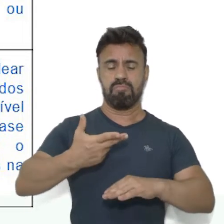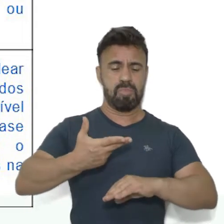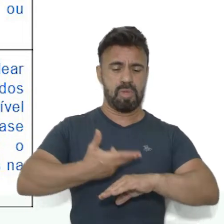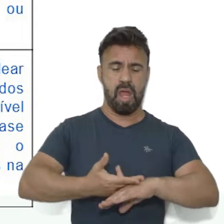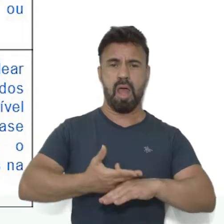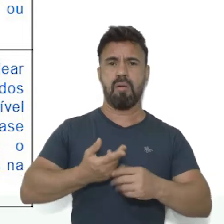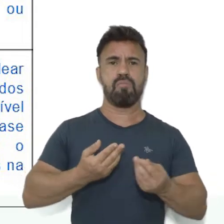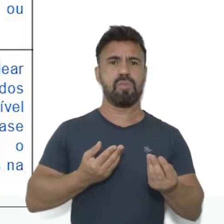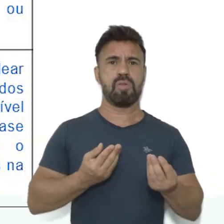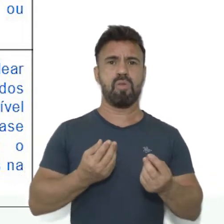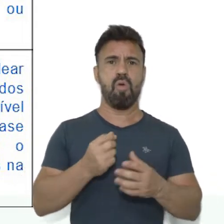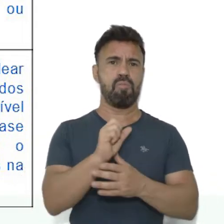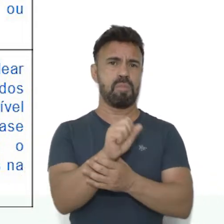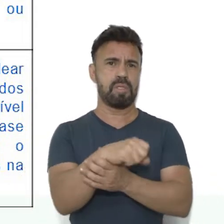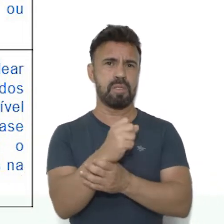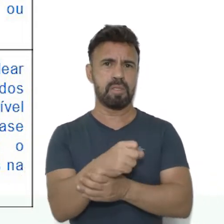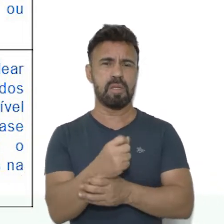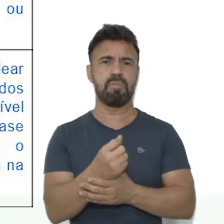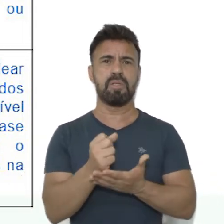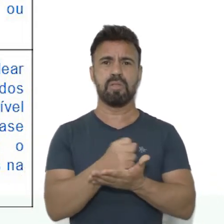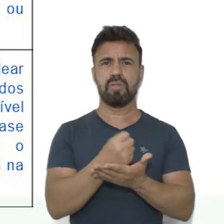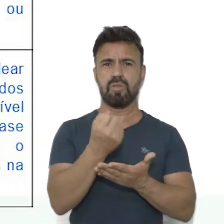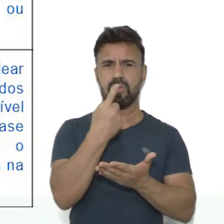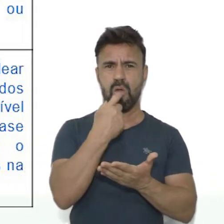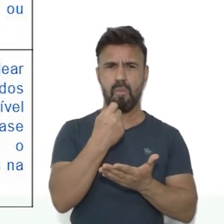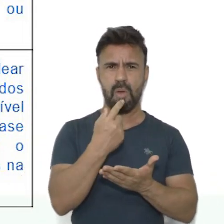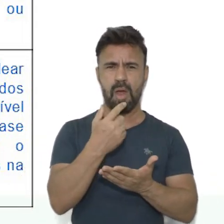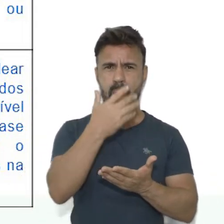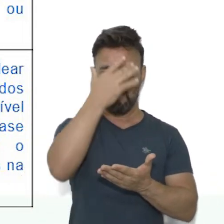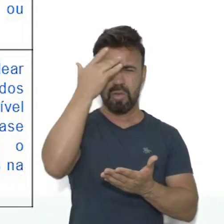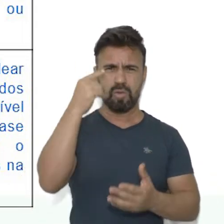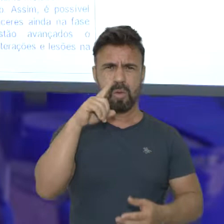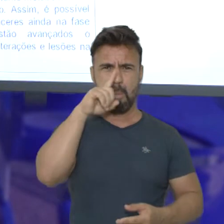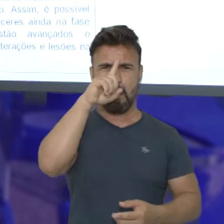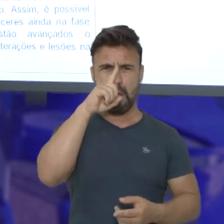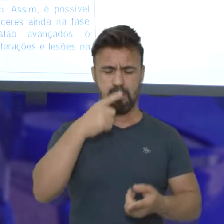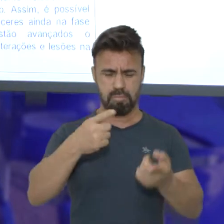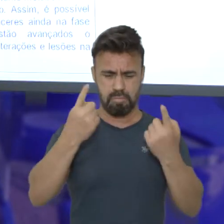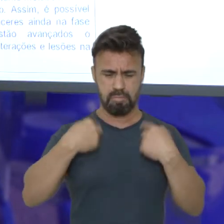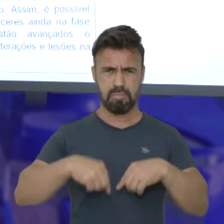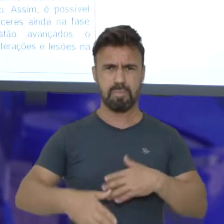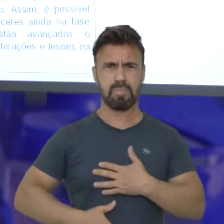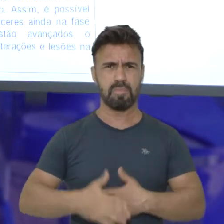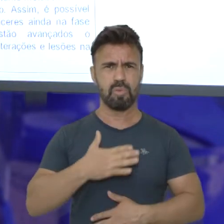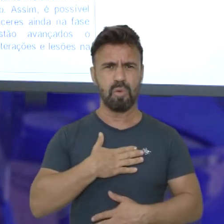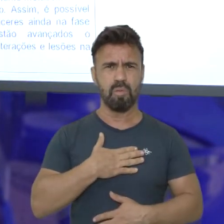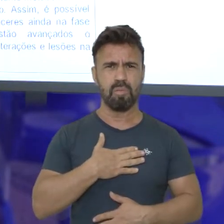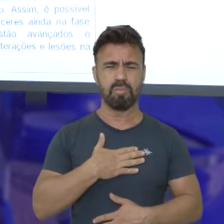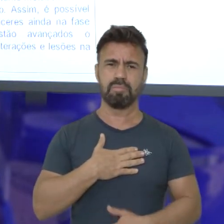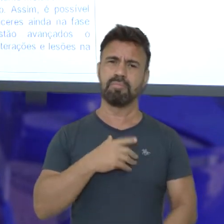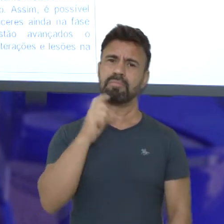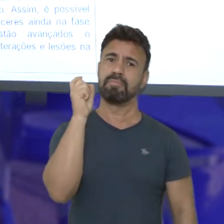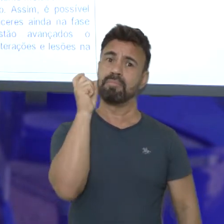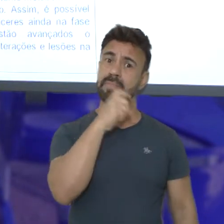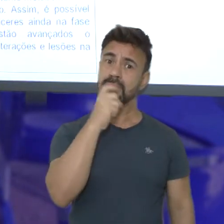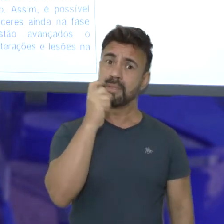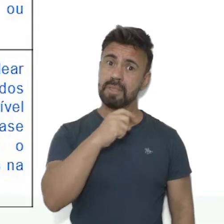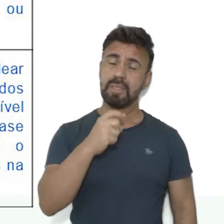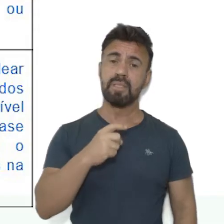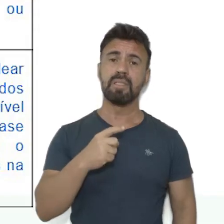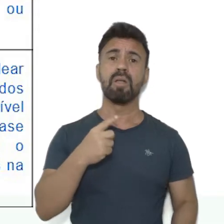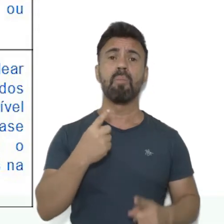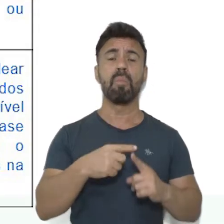com fármacos, a pessoa fica em risco. É mito, tá? Por quê? Os